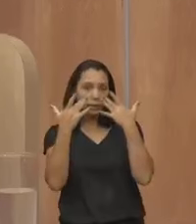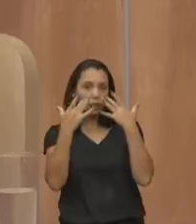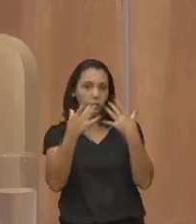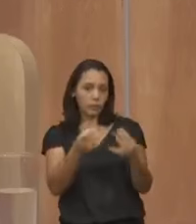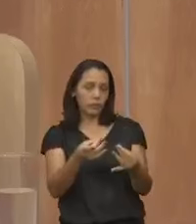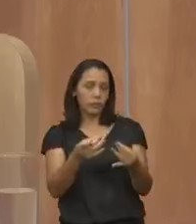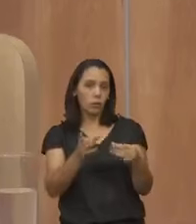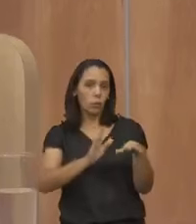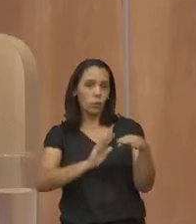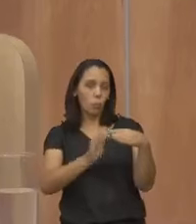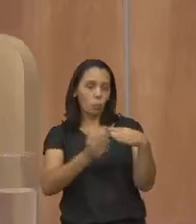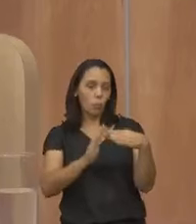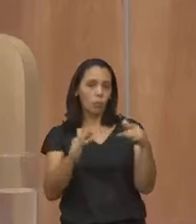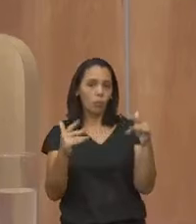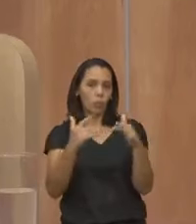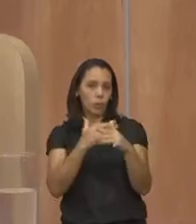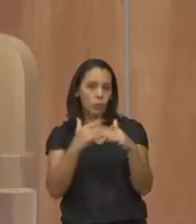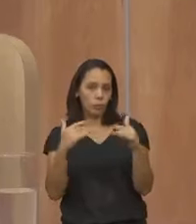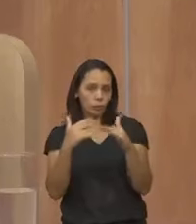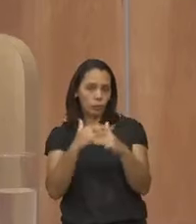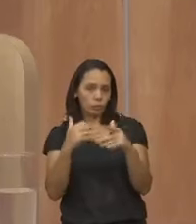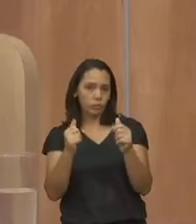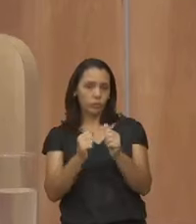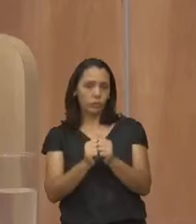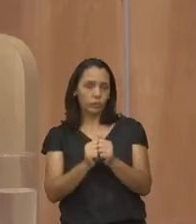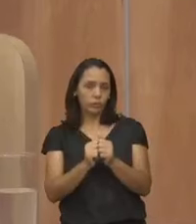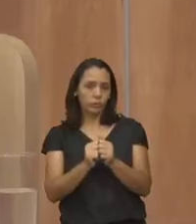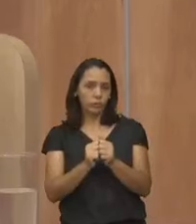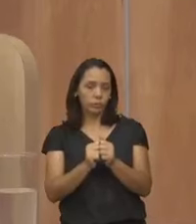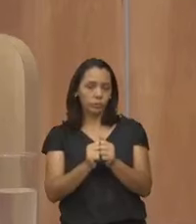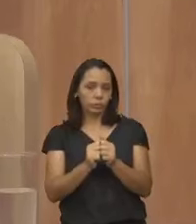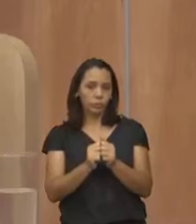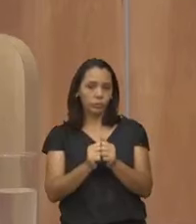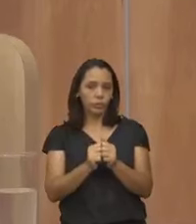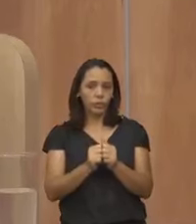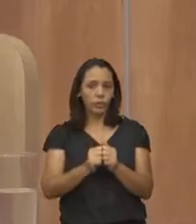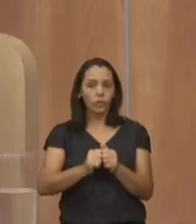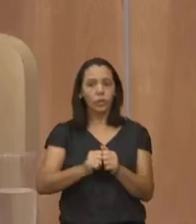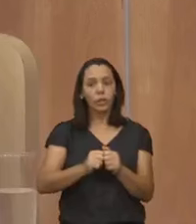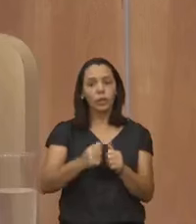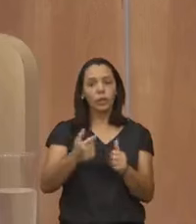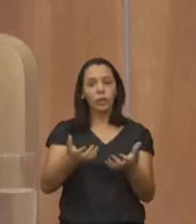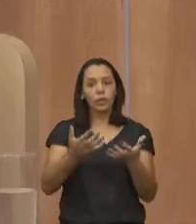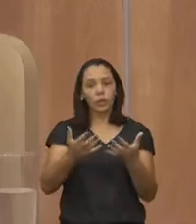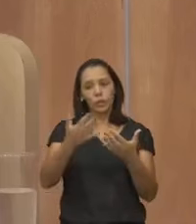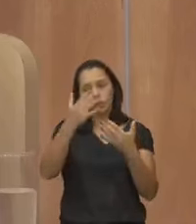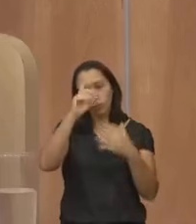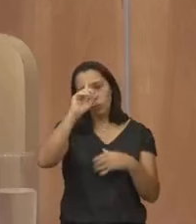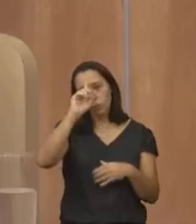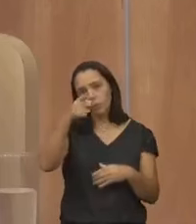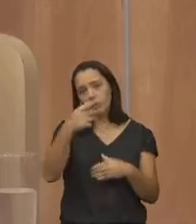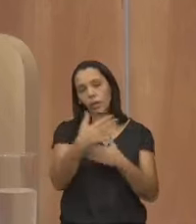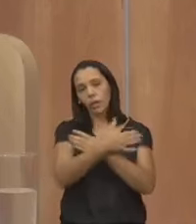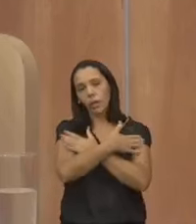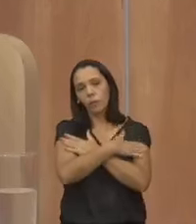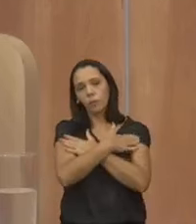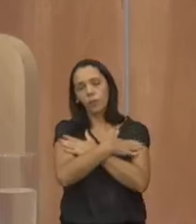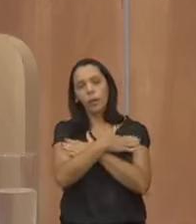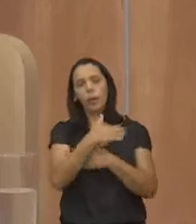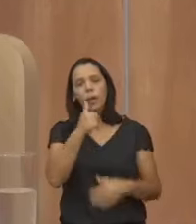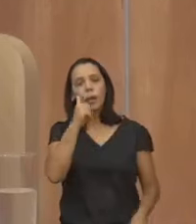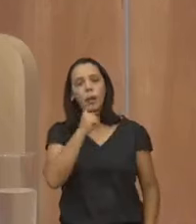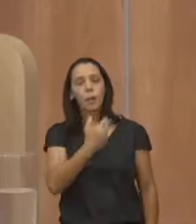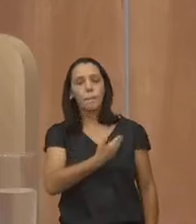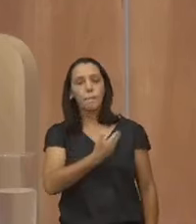mobilidade e acessibilidade urbana. E eu quero aqui fazer um parênteses e mandar um grande abraço para minha amiga de 30 anos,